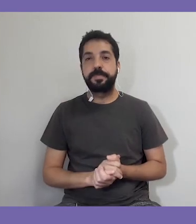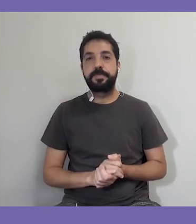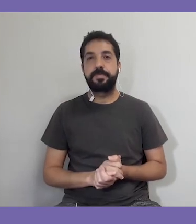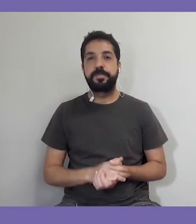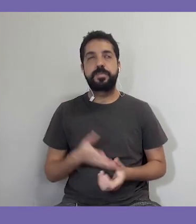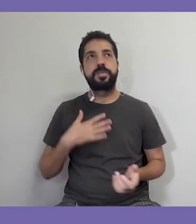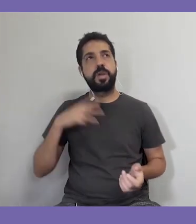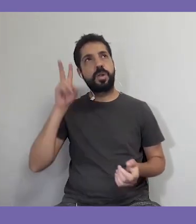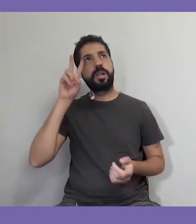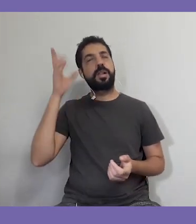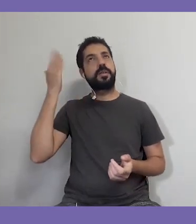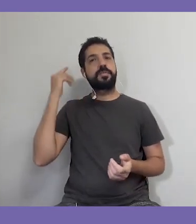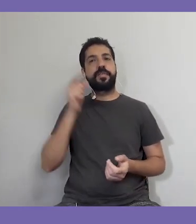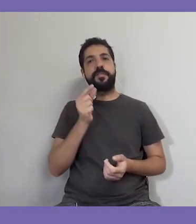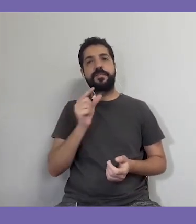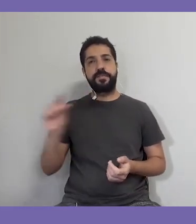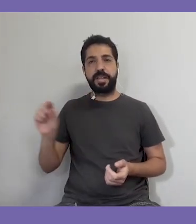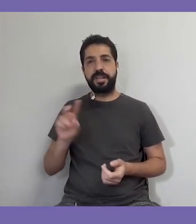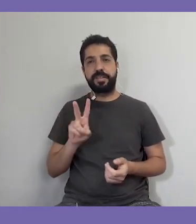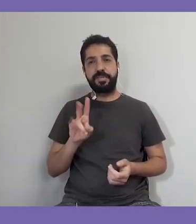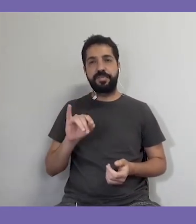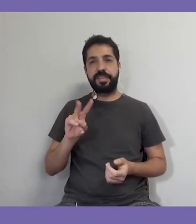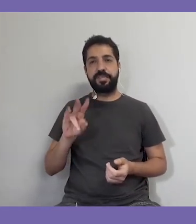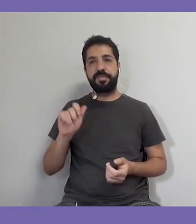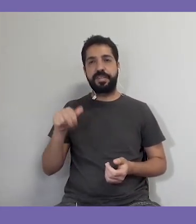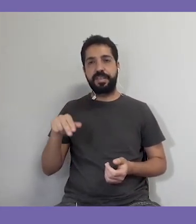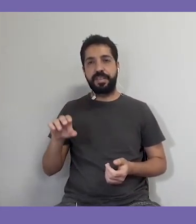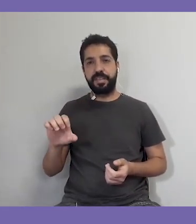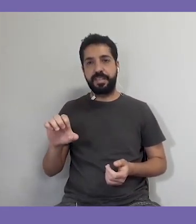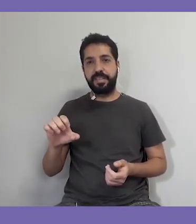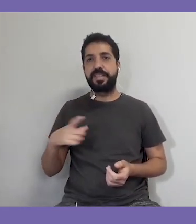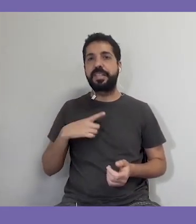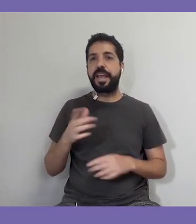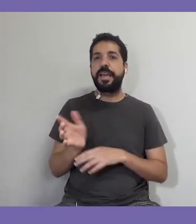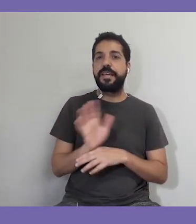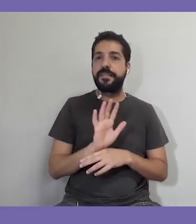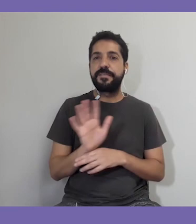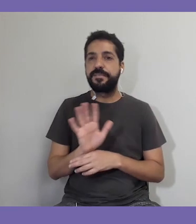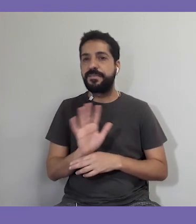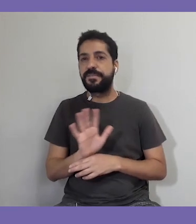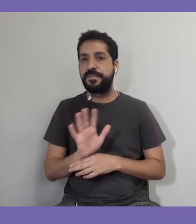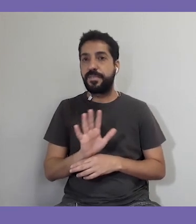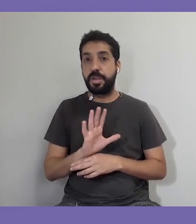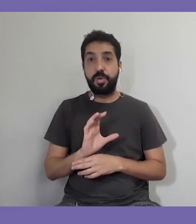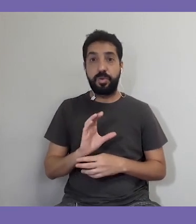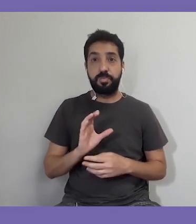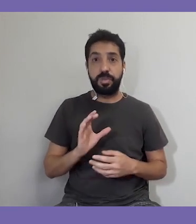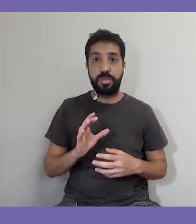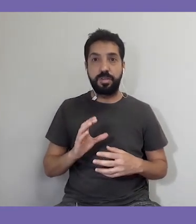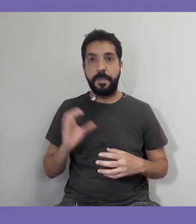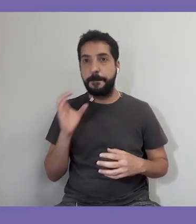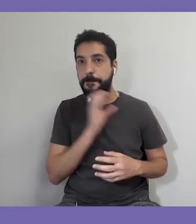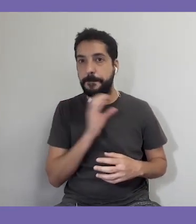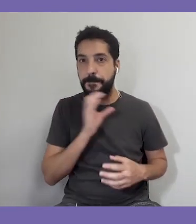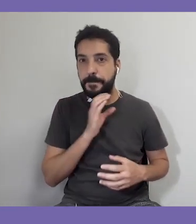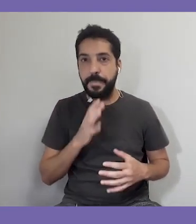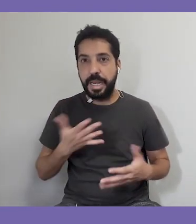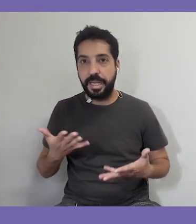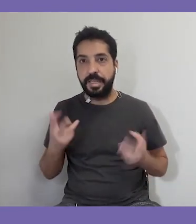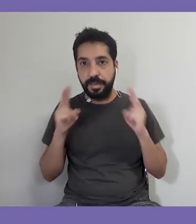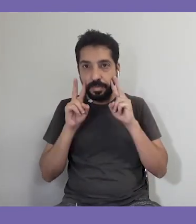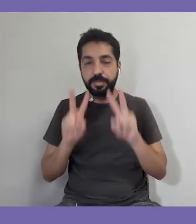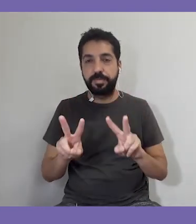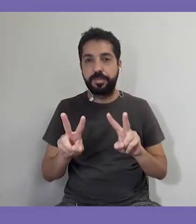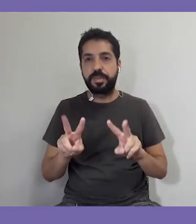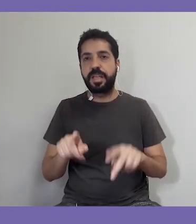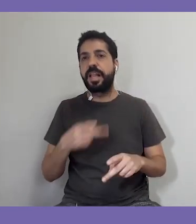Uhum. Eu lembro de uma frase, se não me engano, da Viviane Rodrigues, que ela fala que tem os filmes de urgência, sabe?